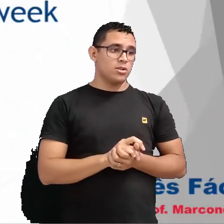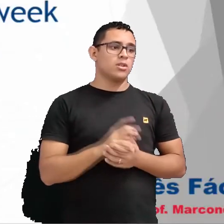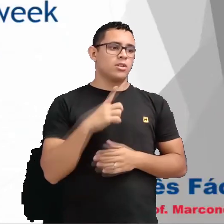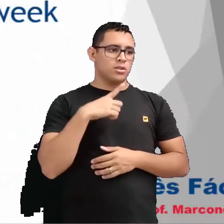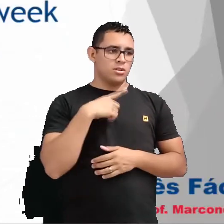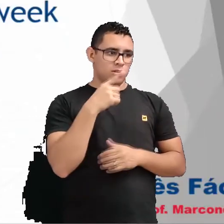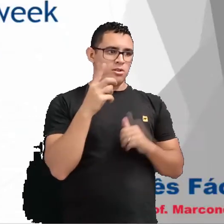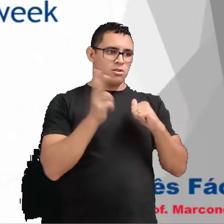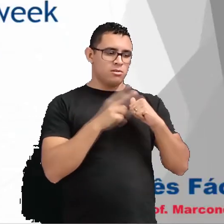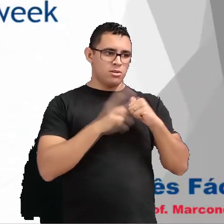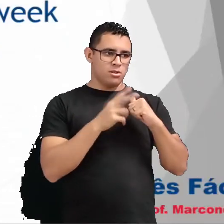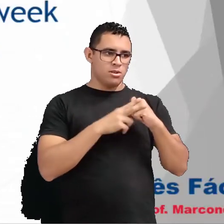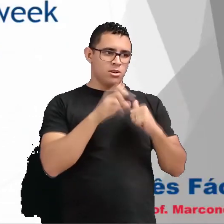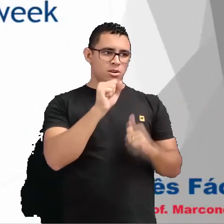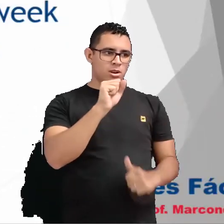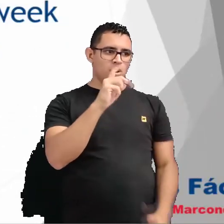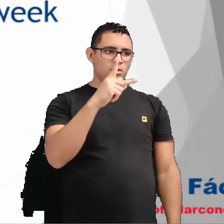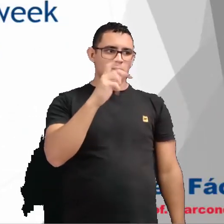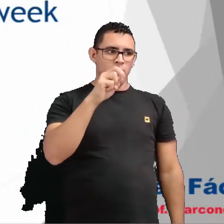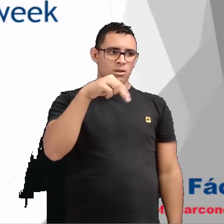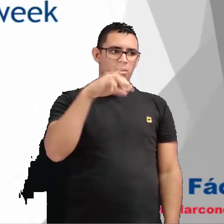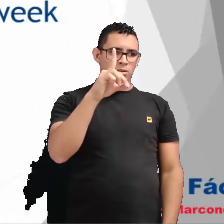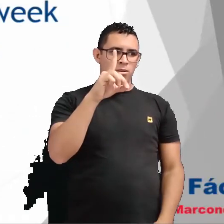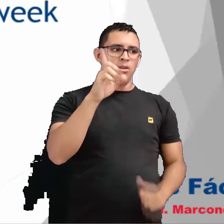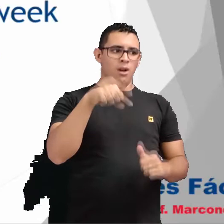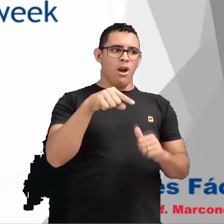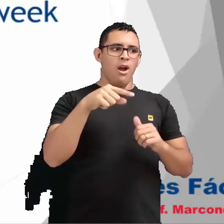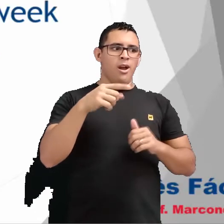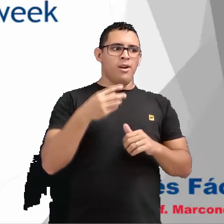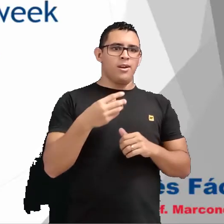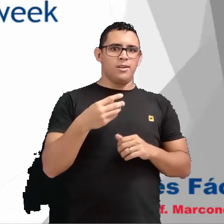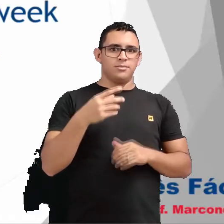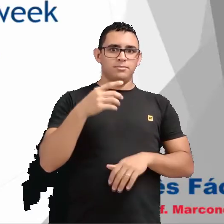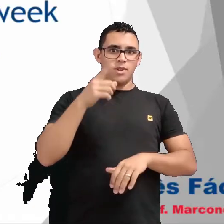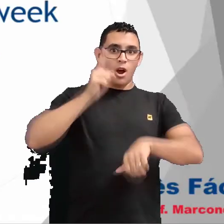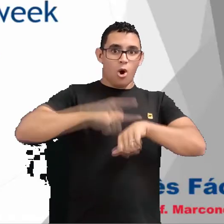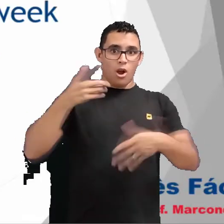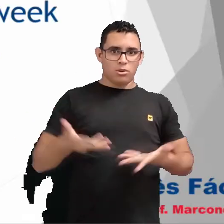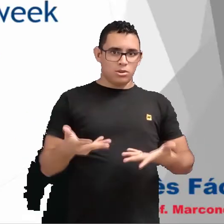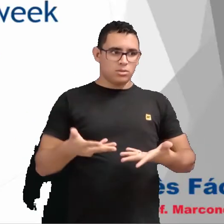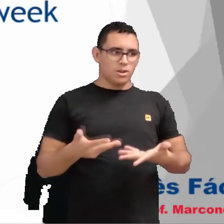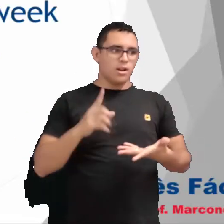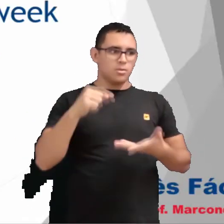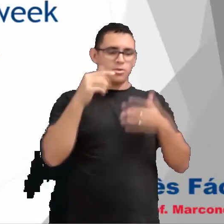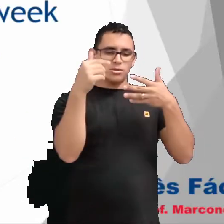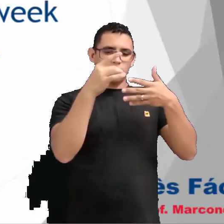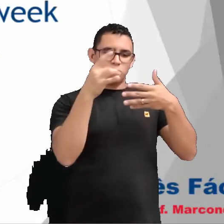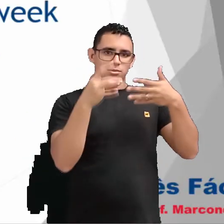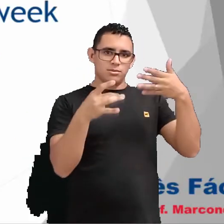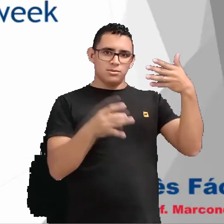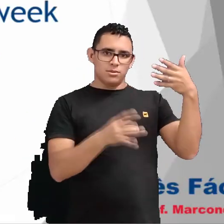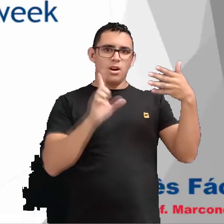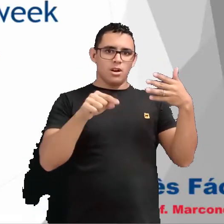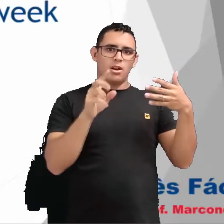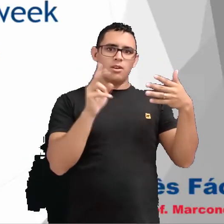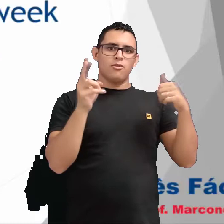verbo spend, né, que é a forma dele no presente. E do lado vai ter a conjugação dele no passado. Mas ele só vai